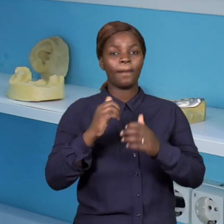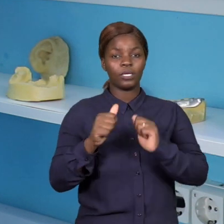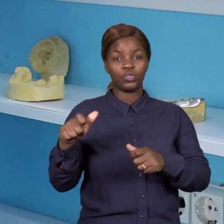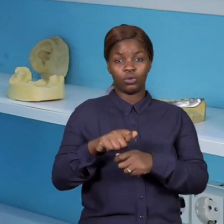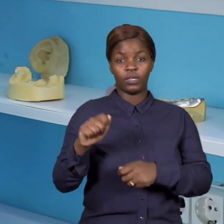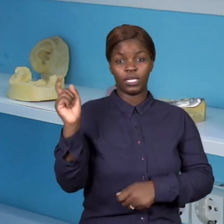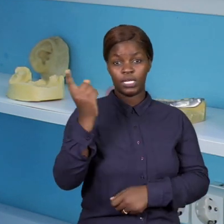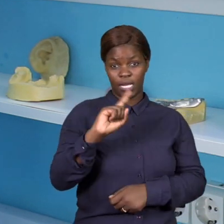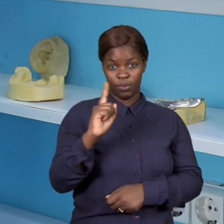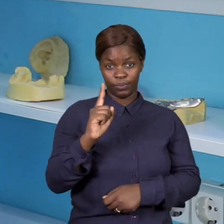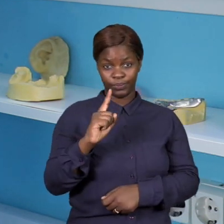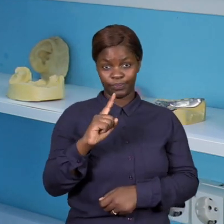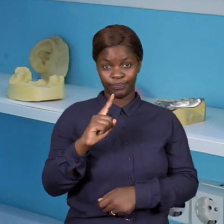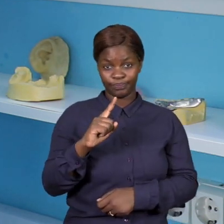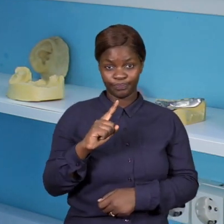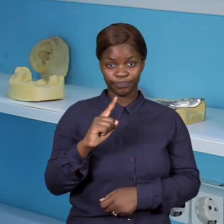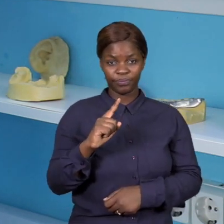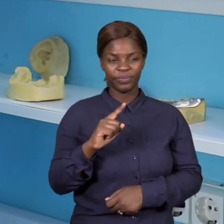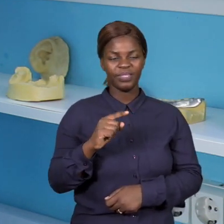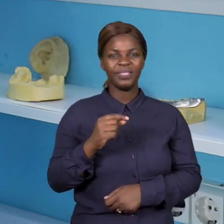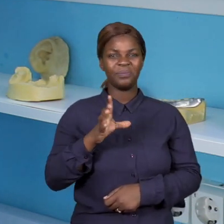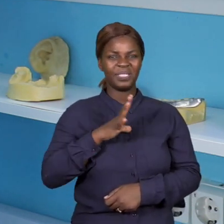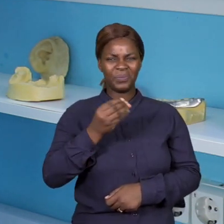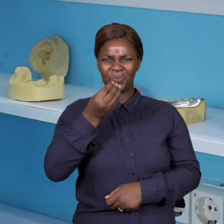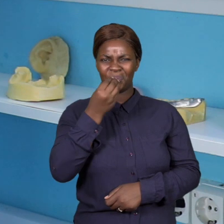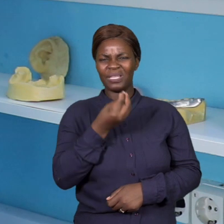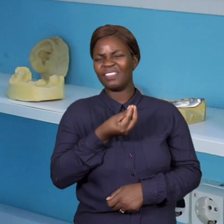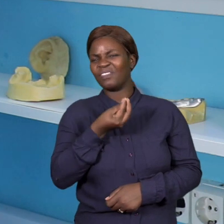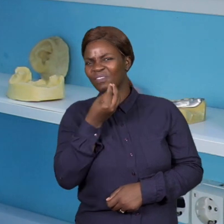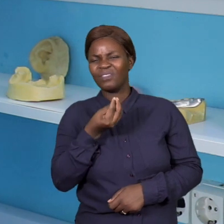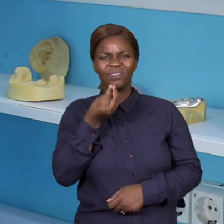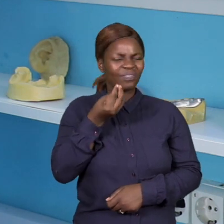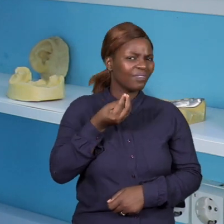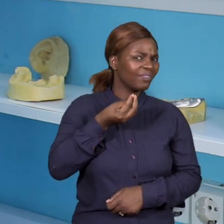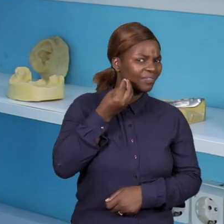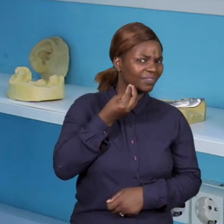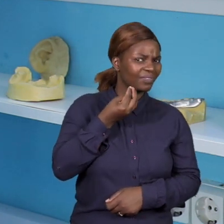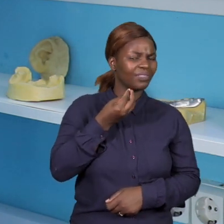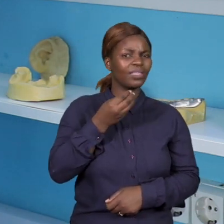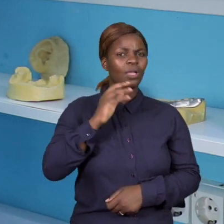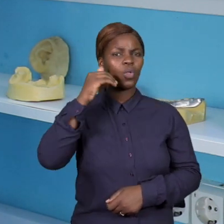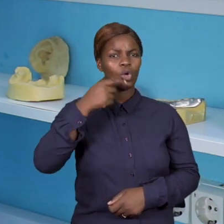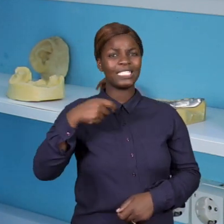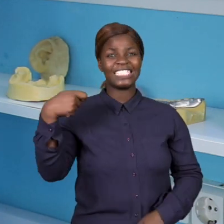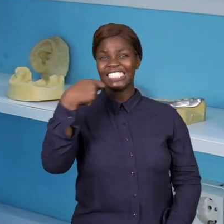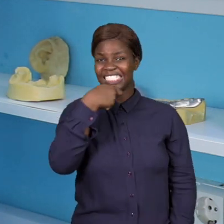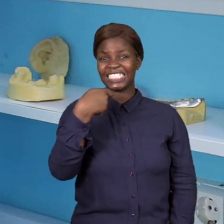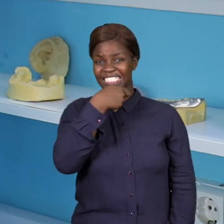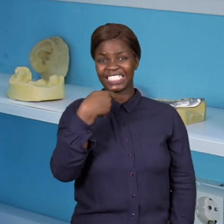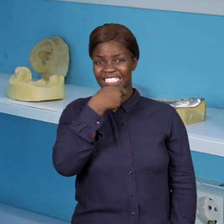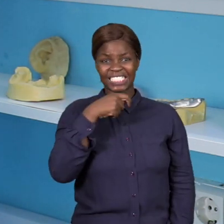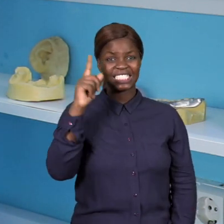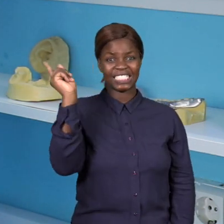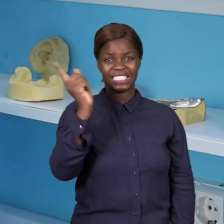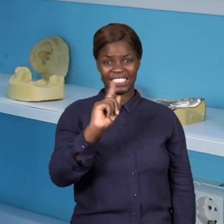porosidades ficam os alimentos, os restos de alimentos. E se não retiramos esse